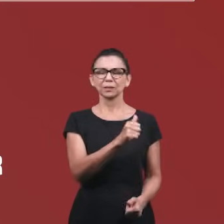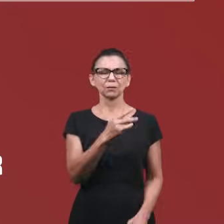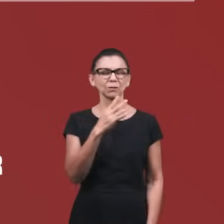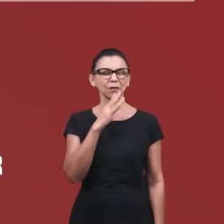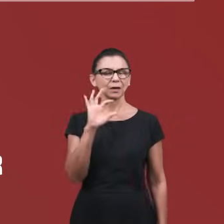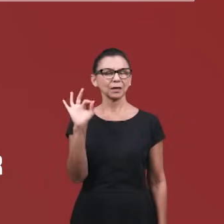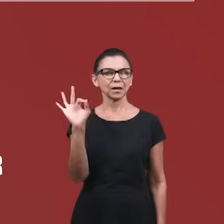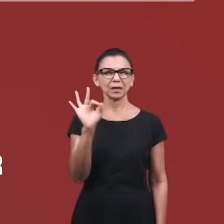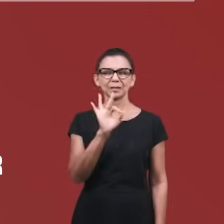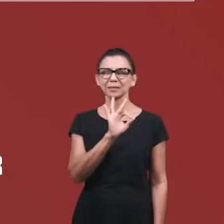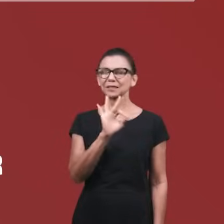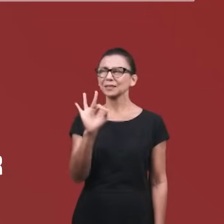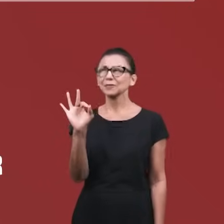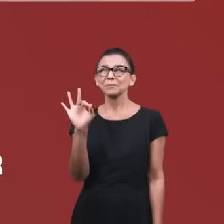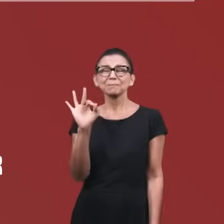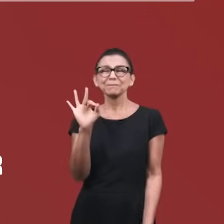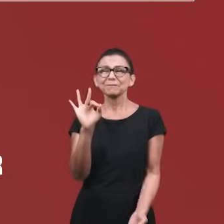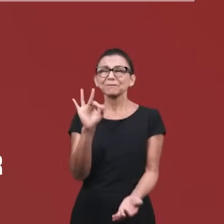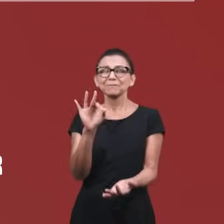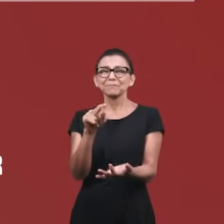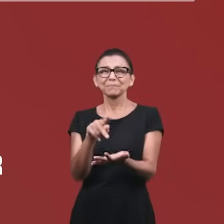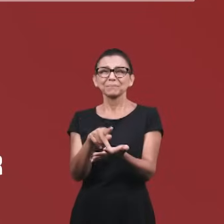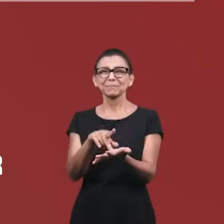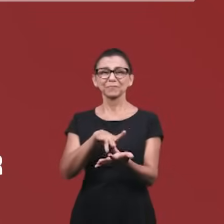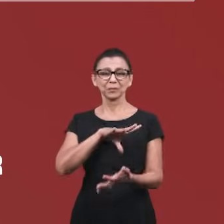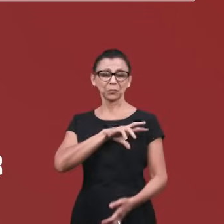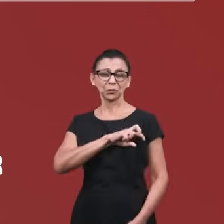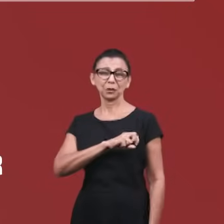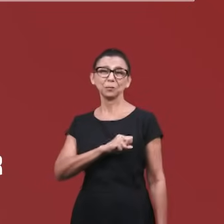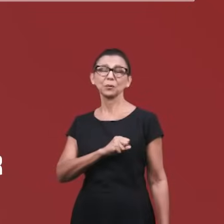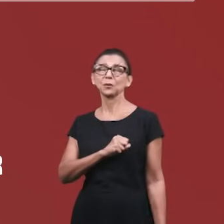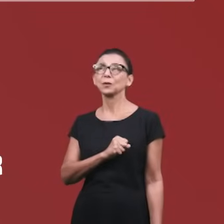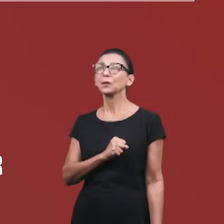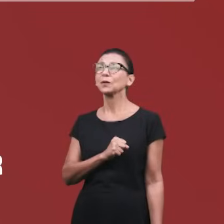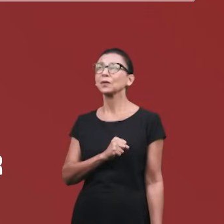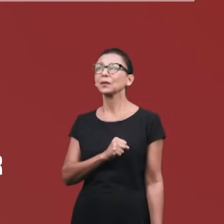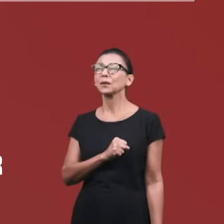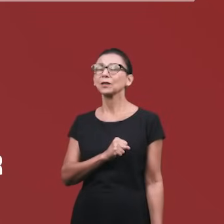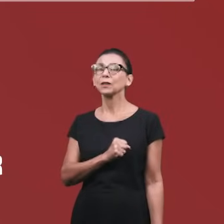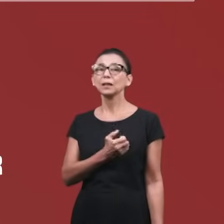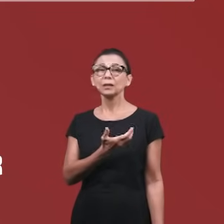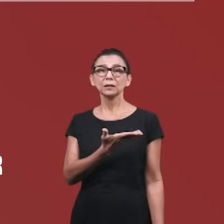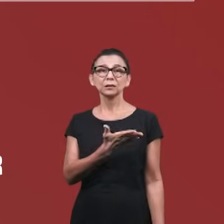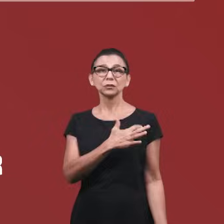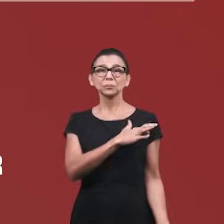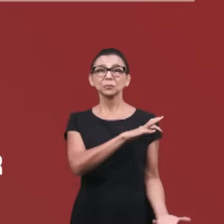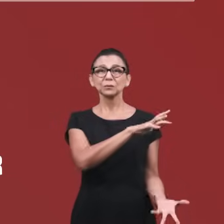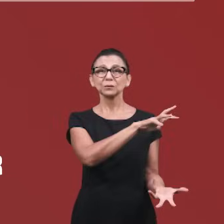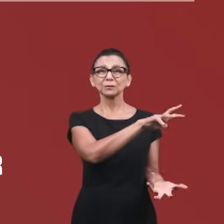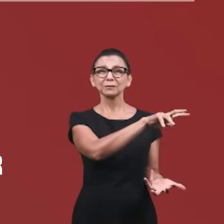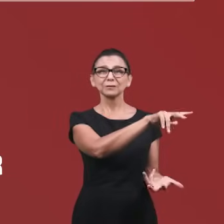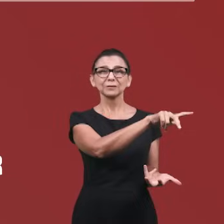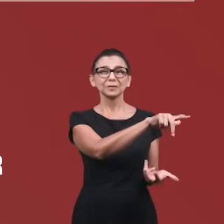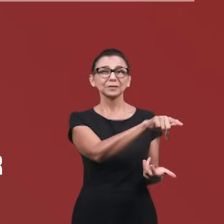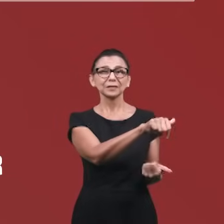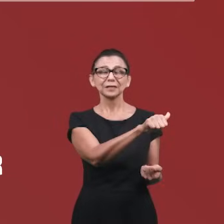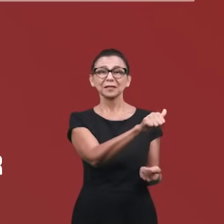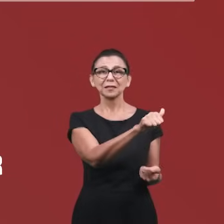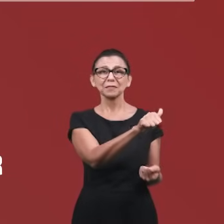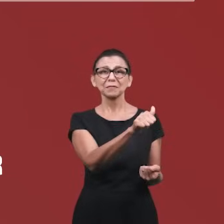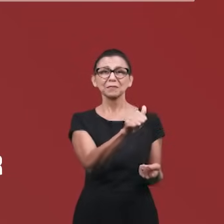não conhece o que é amor este mundo